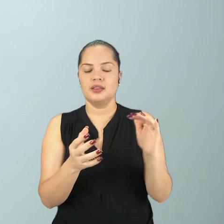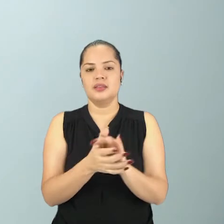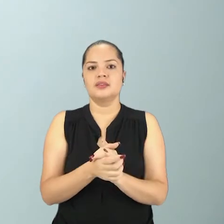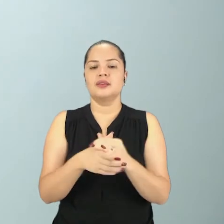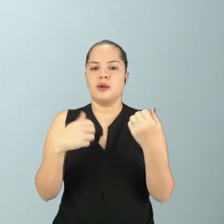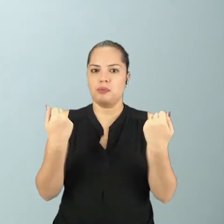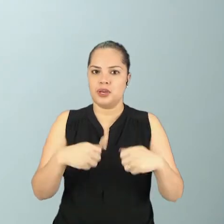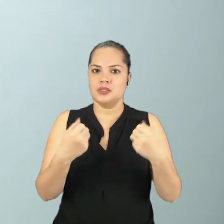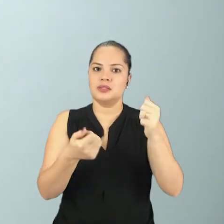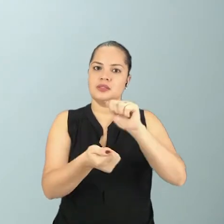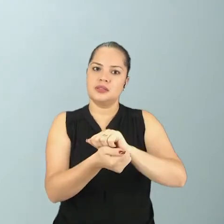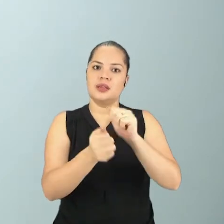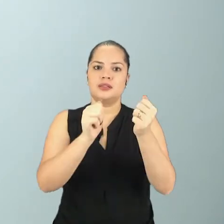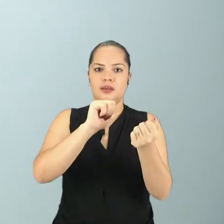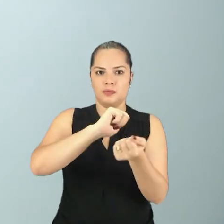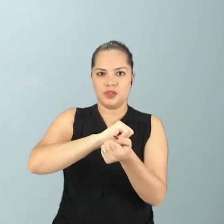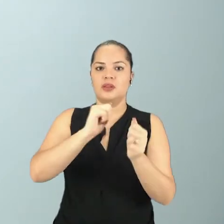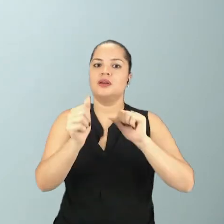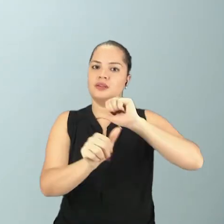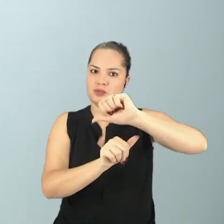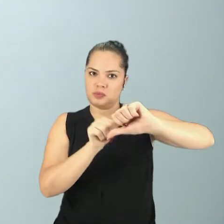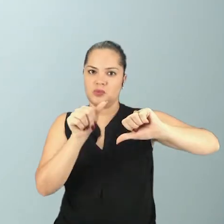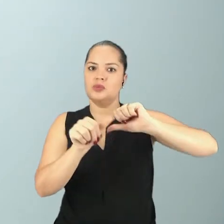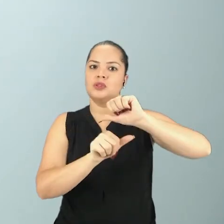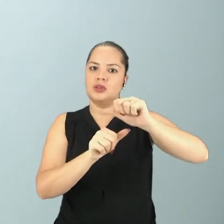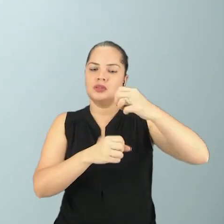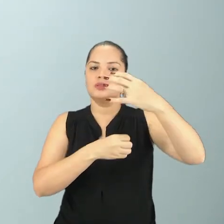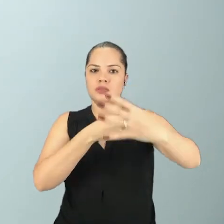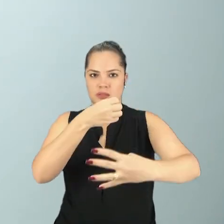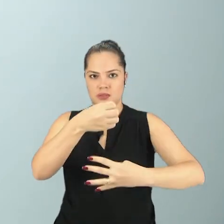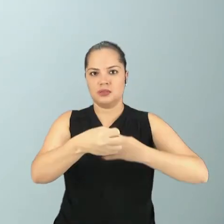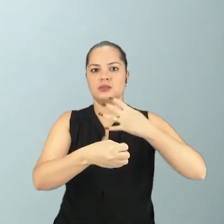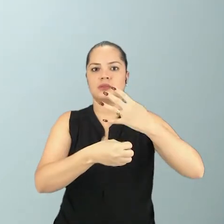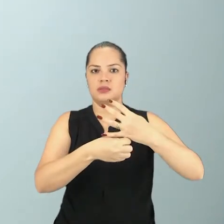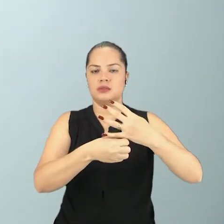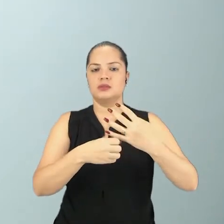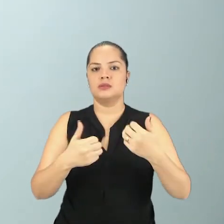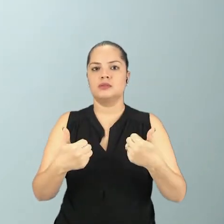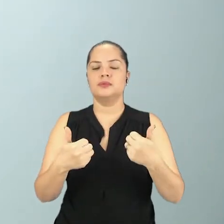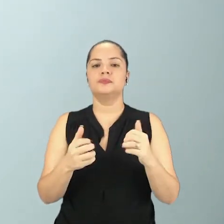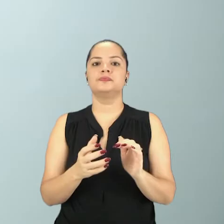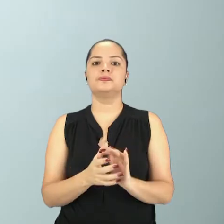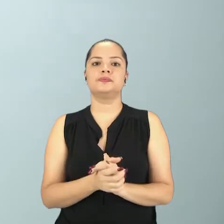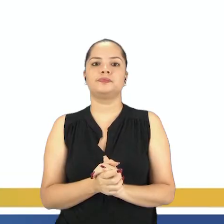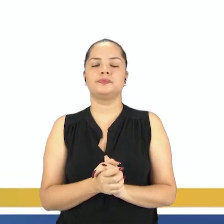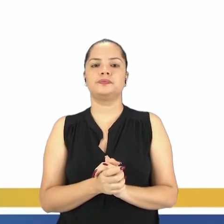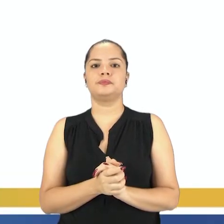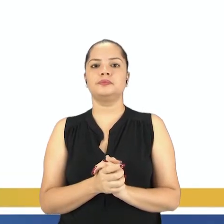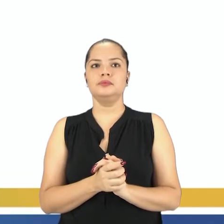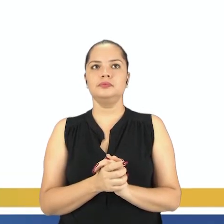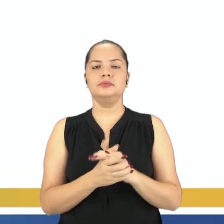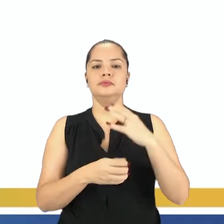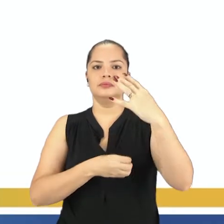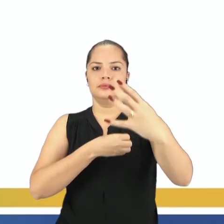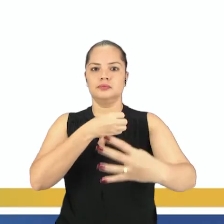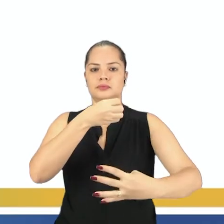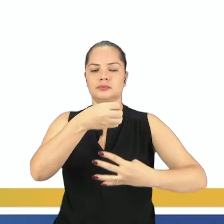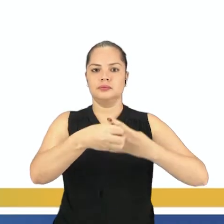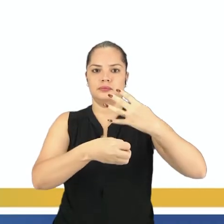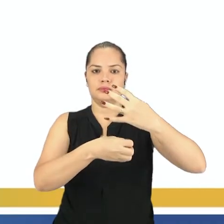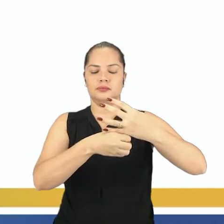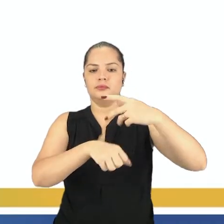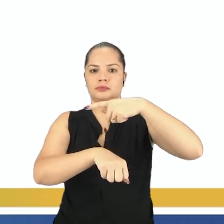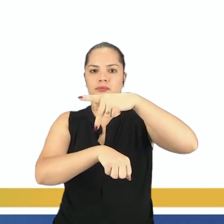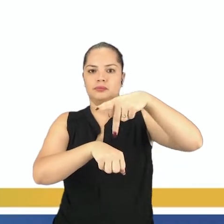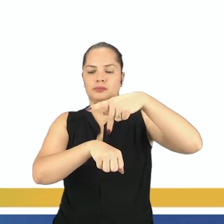que nos adaptar, né, a essas mudanças das estações do ano, tá? Estação do ano em países tropicais. Como eu falei